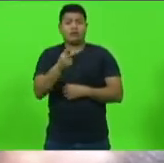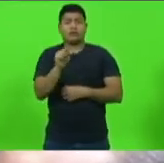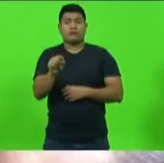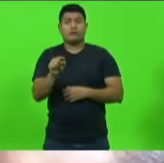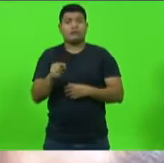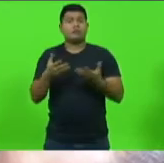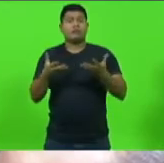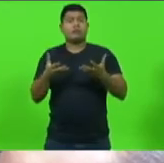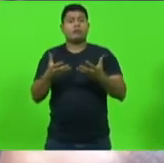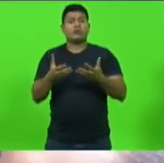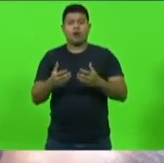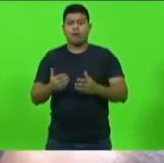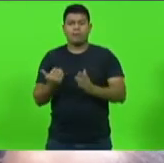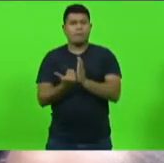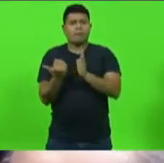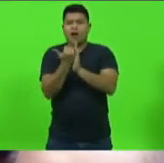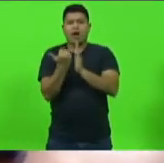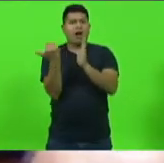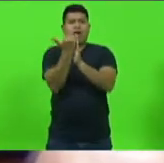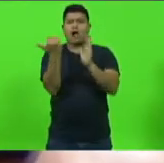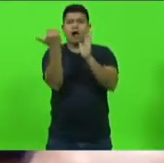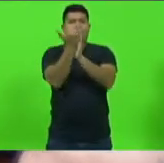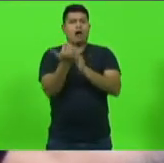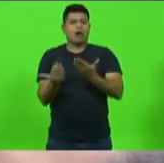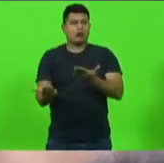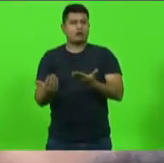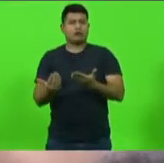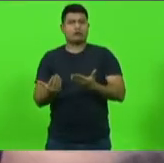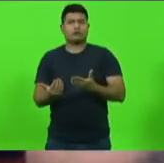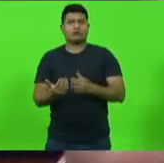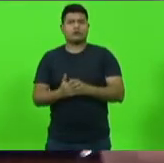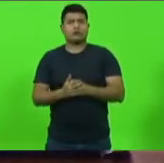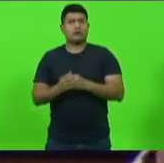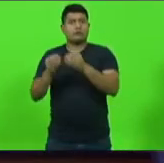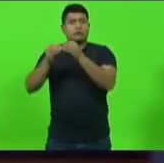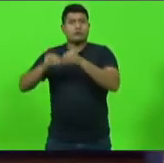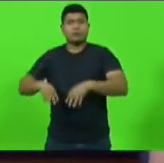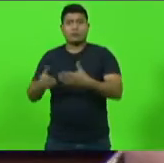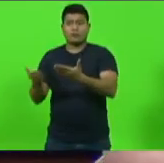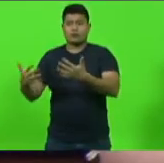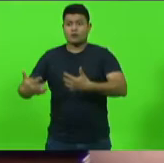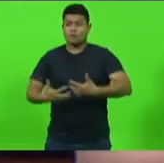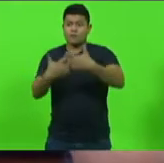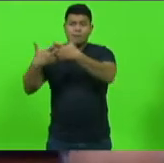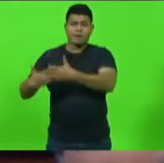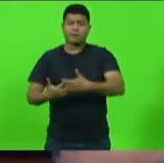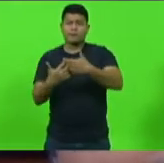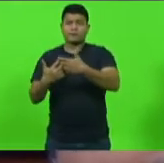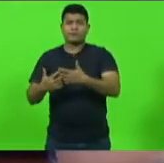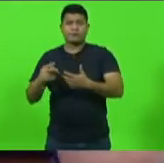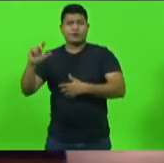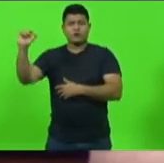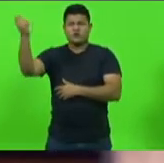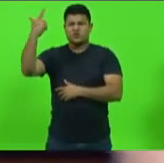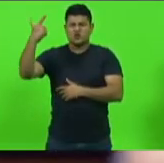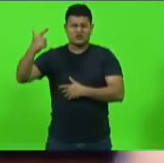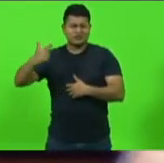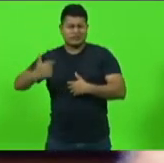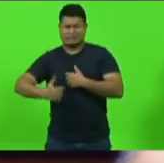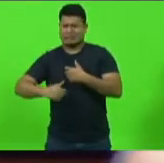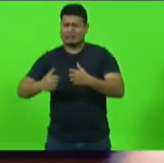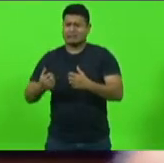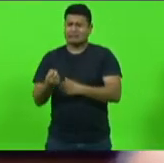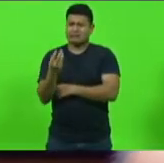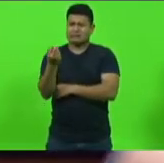mais e mais e mais e mais e mais, em detrimento de um caminhoneiro que está nesse sol escaldante,